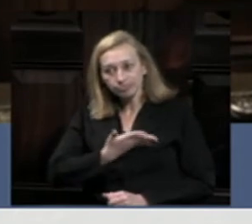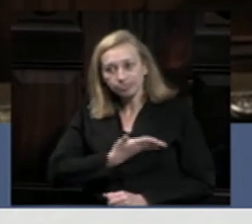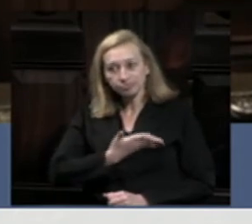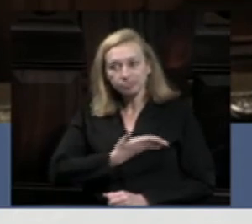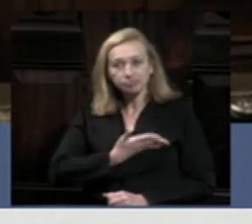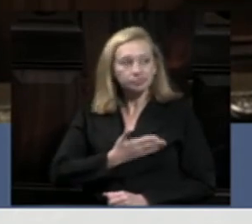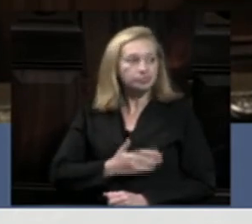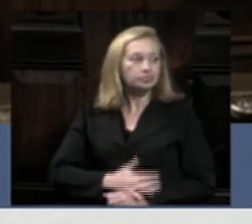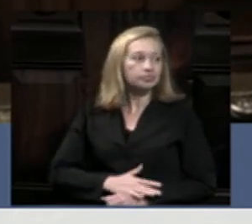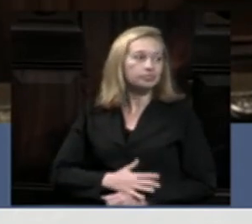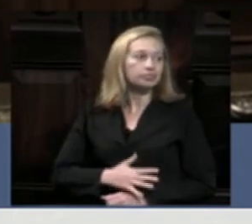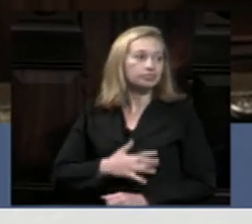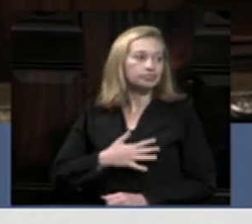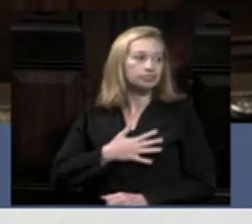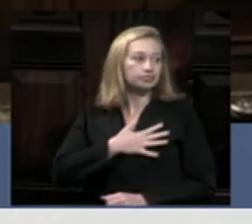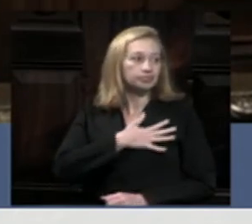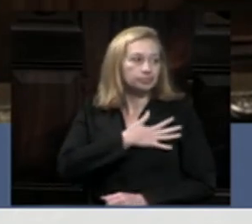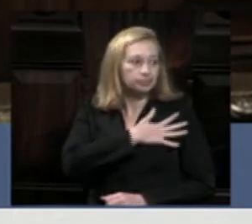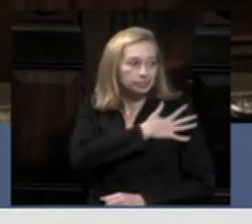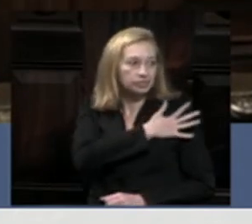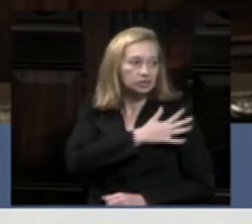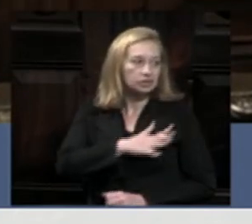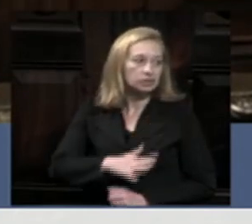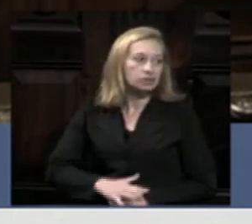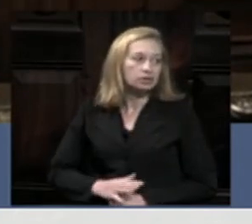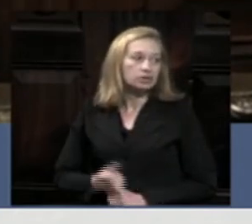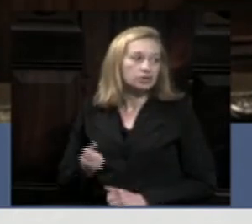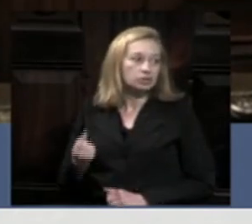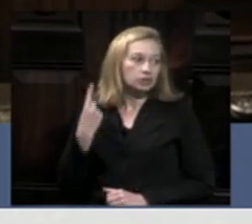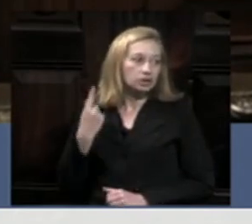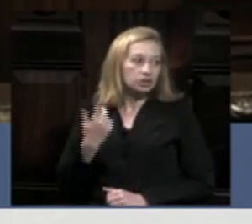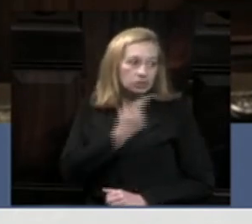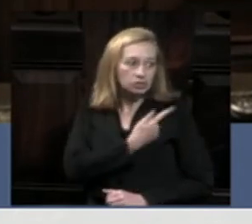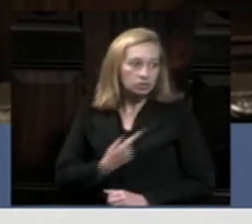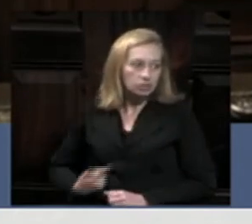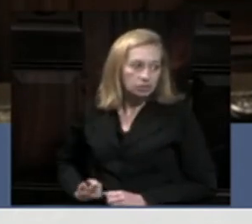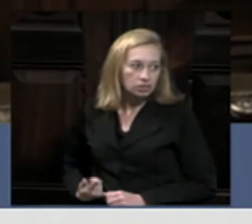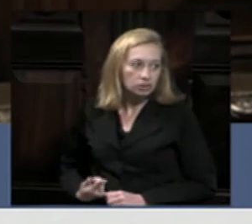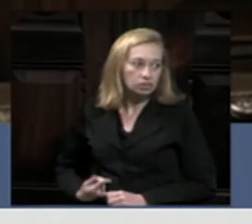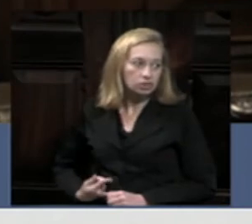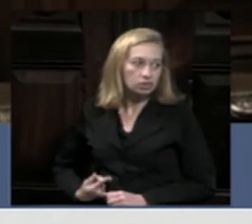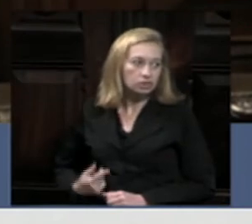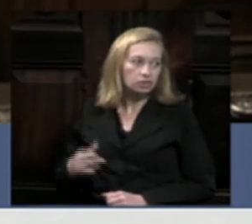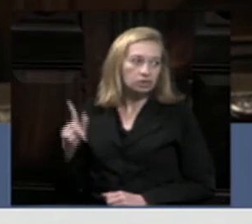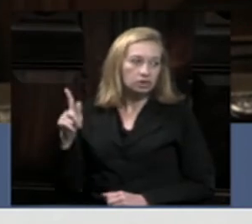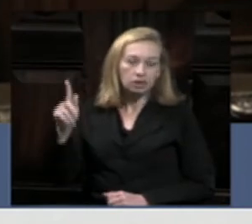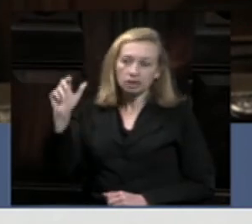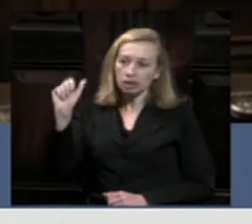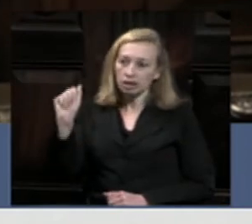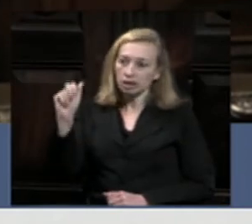os militantes, seguidores do ex-governador Antony William Garotinho.